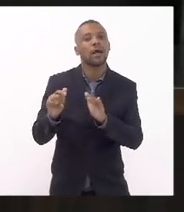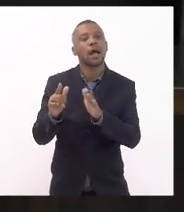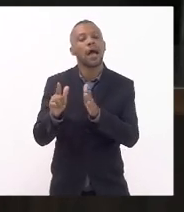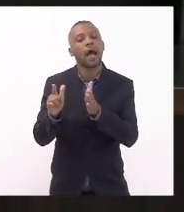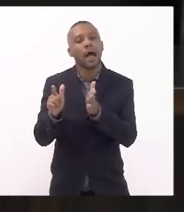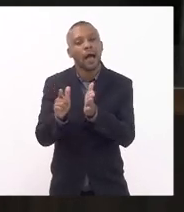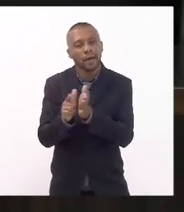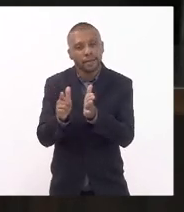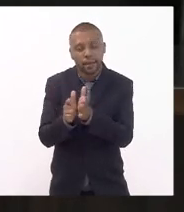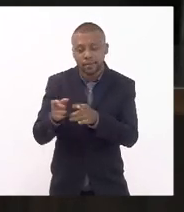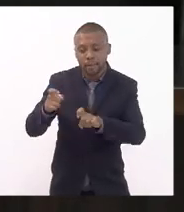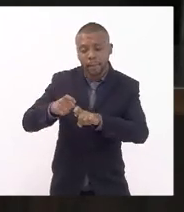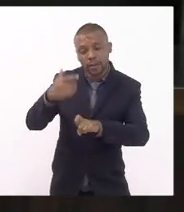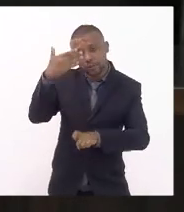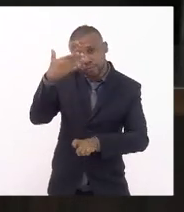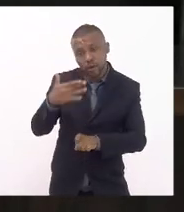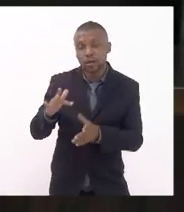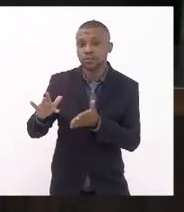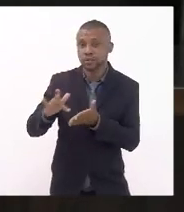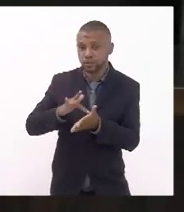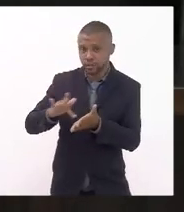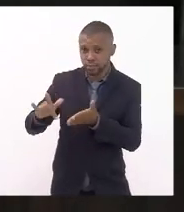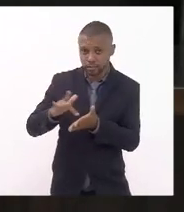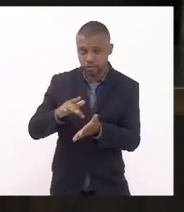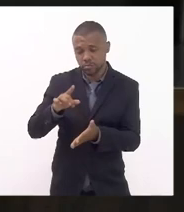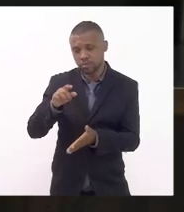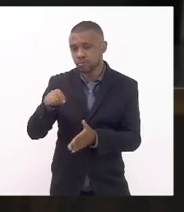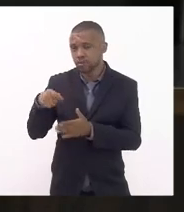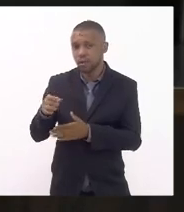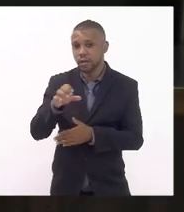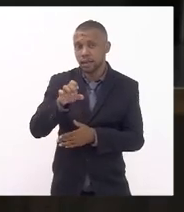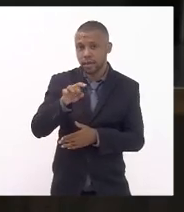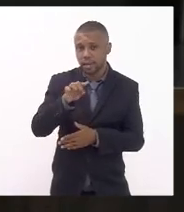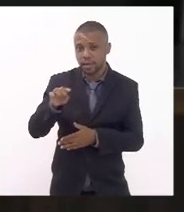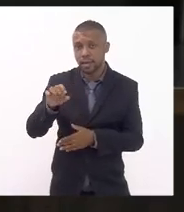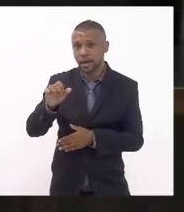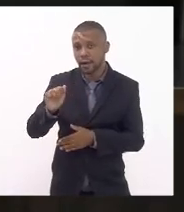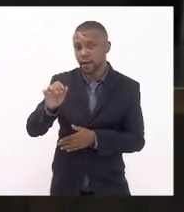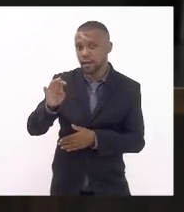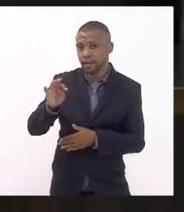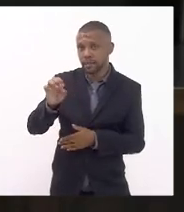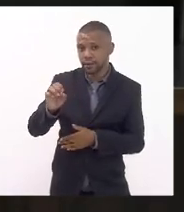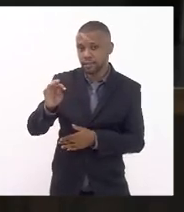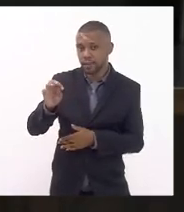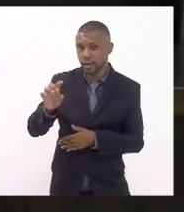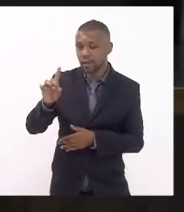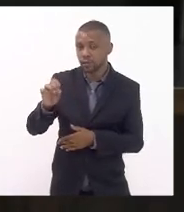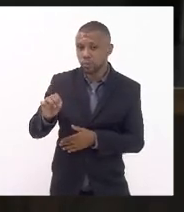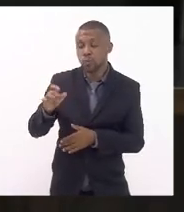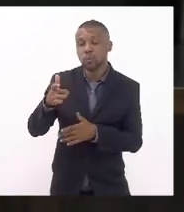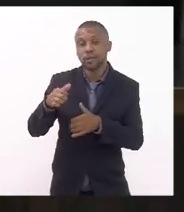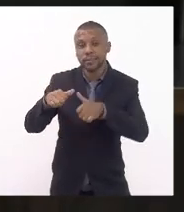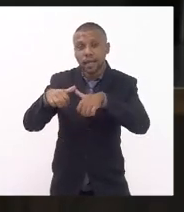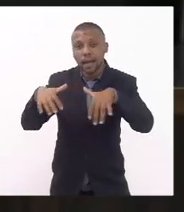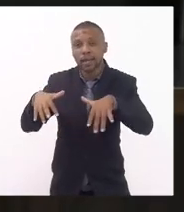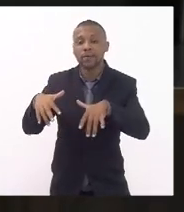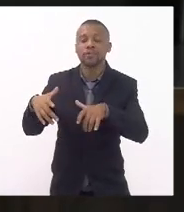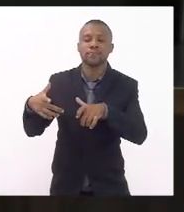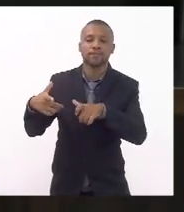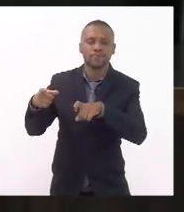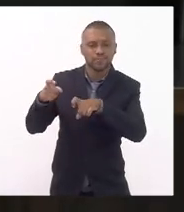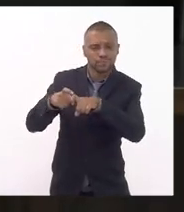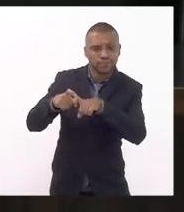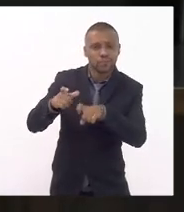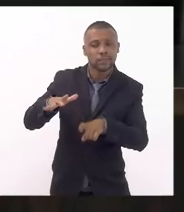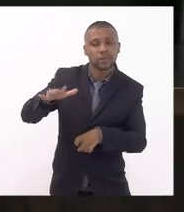digitais, chamados de e-atestados, em toda a rede hospitalar pública e privada, bem como pelos médicos em geral no âmbito do Estado